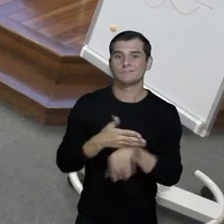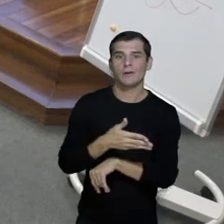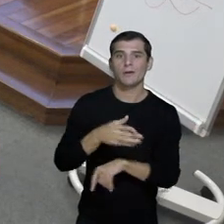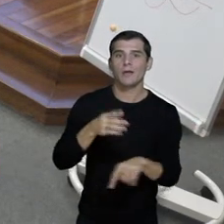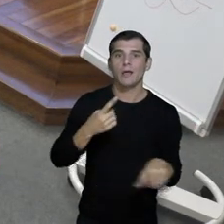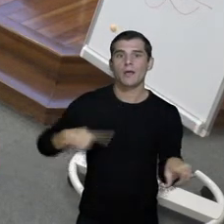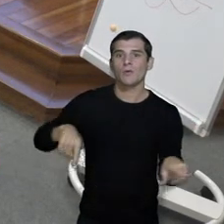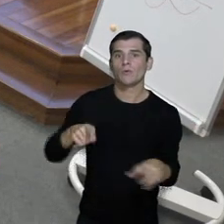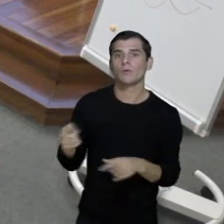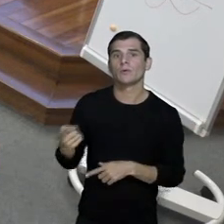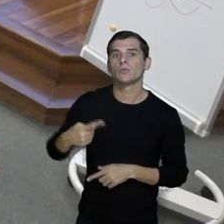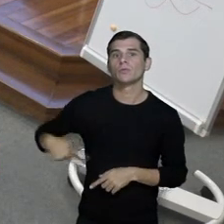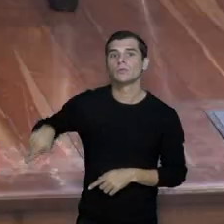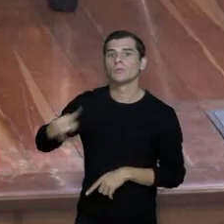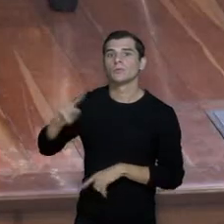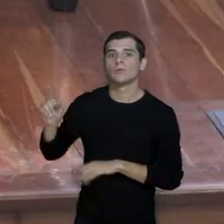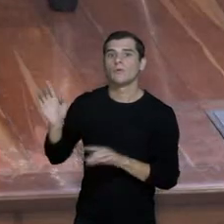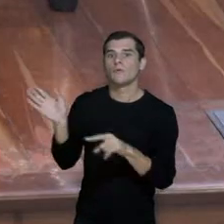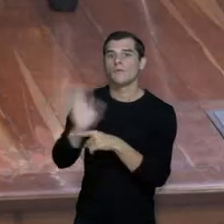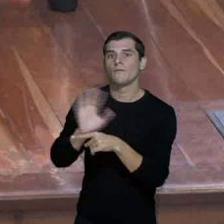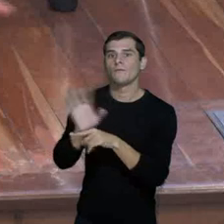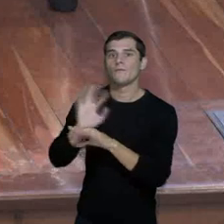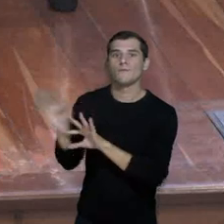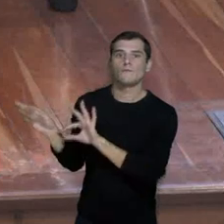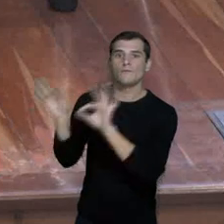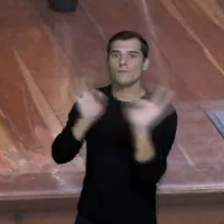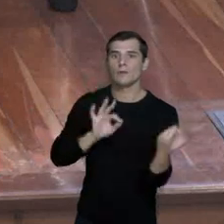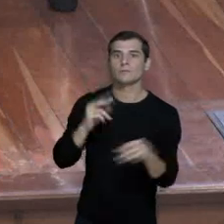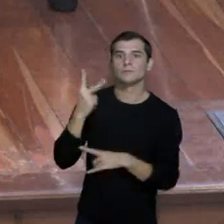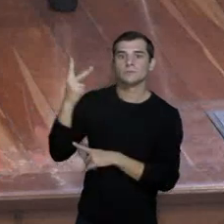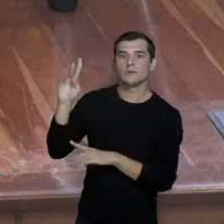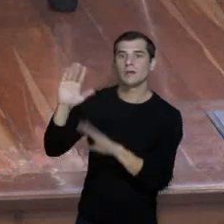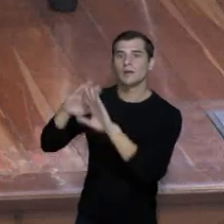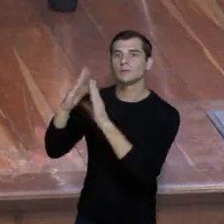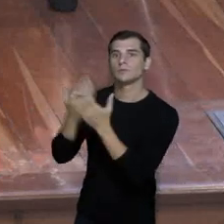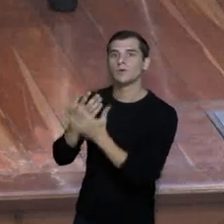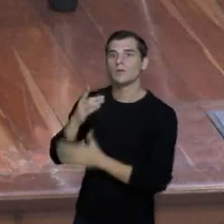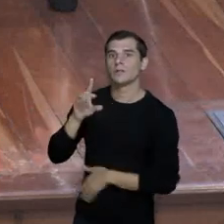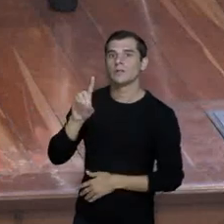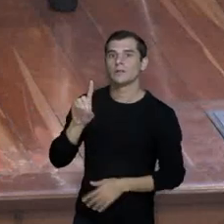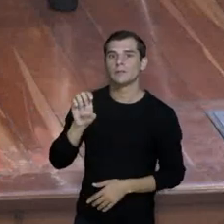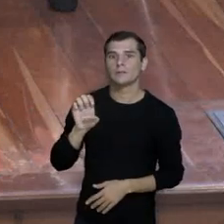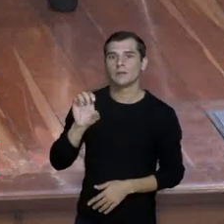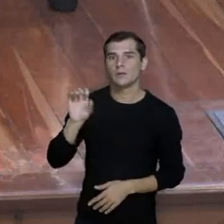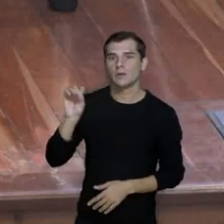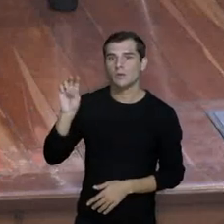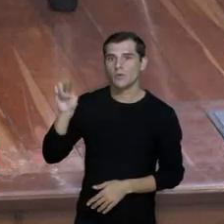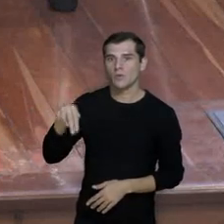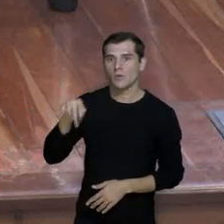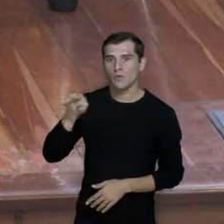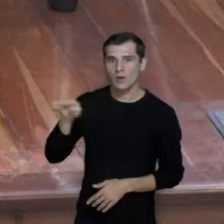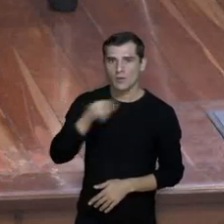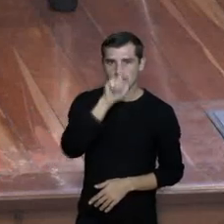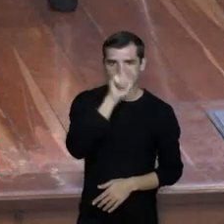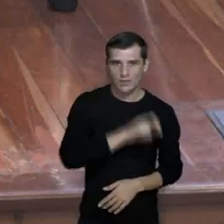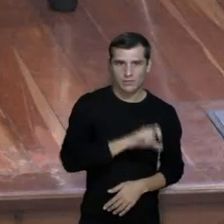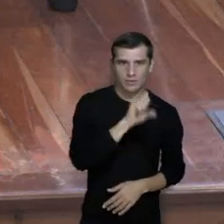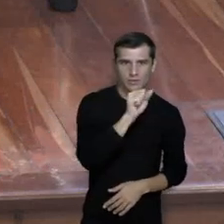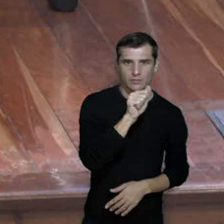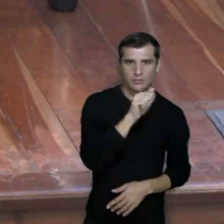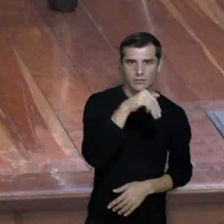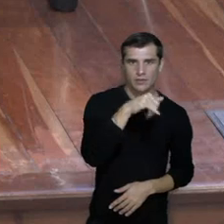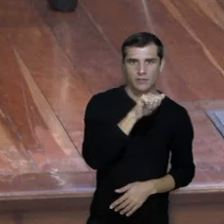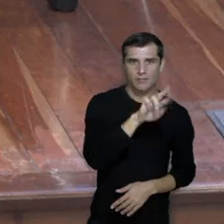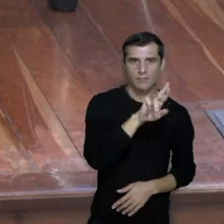vídeos do colégio do Deon né Eh até porque a Samara tá me dizendo que vai apresentar o case dela